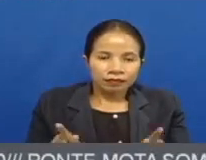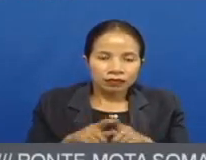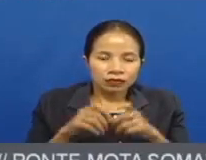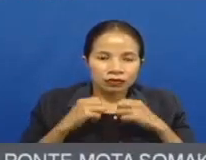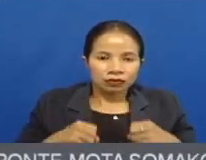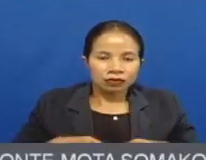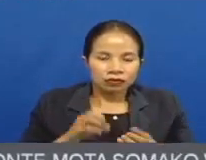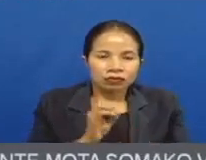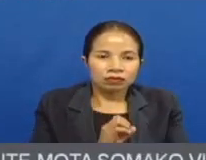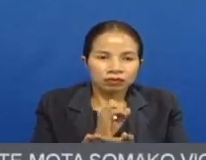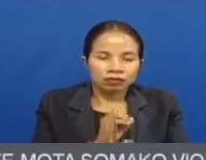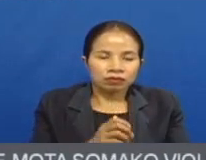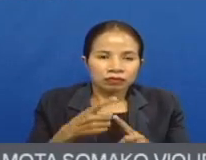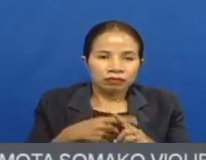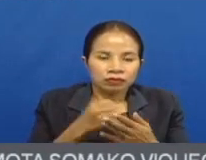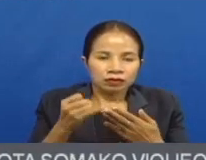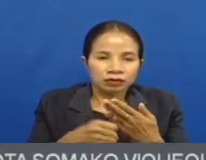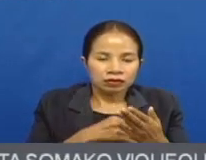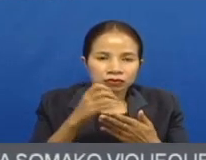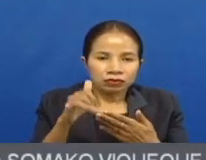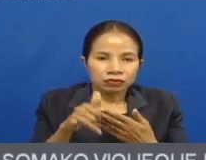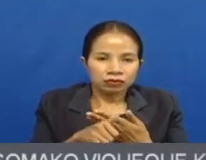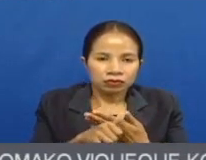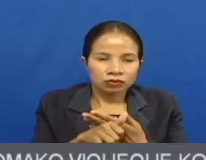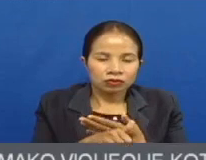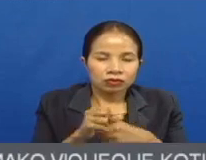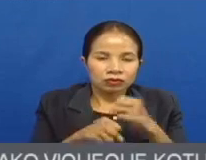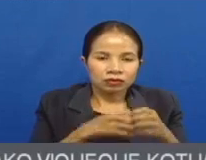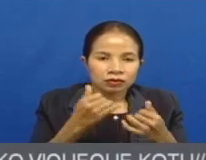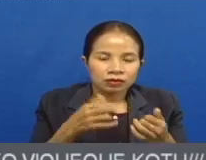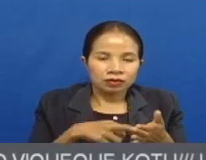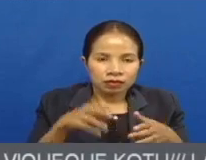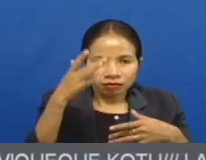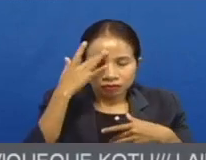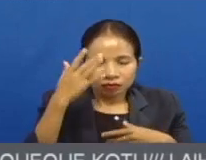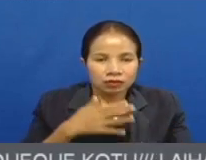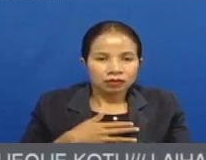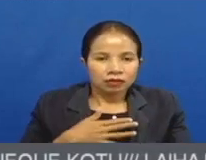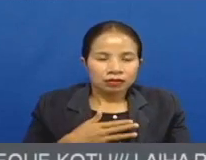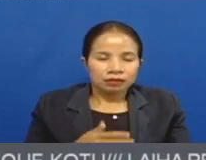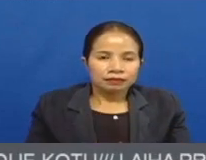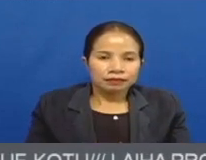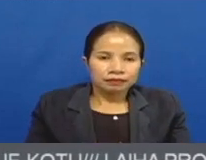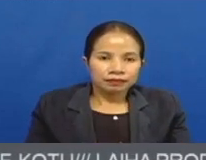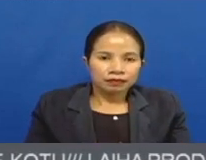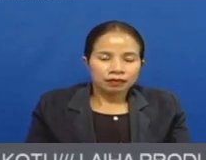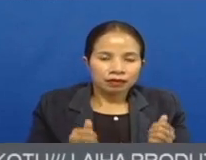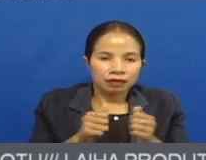Posto saúde vai se luraiawa e a fulan zanero to zunio tina ne resiste mora se infecção respiratória